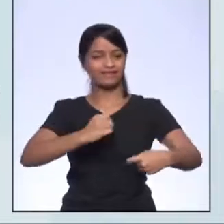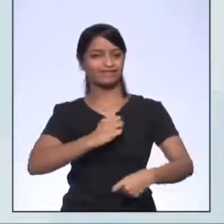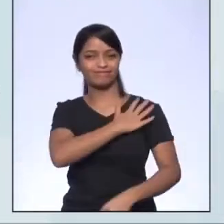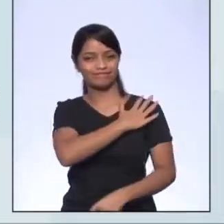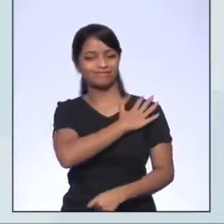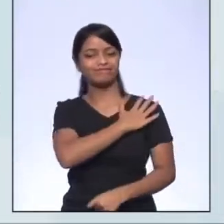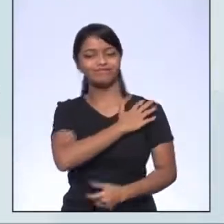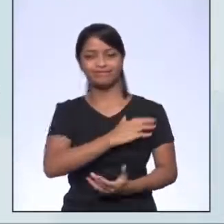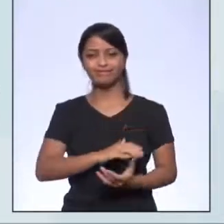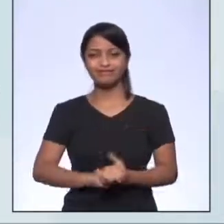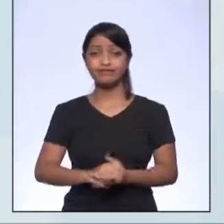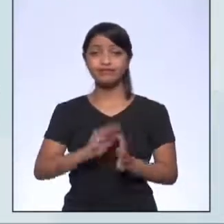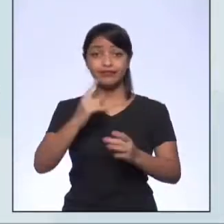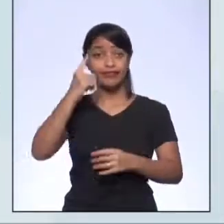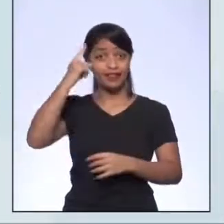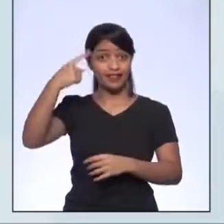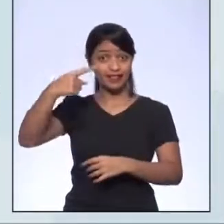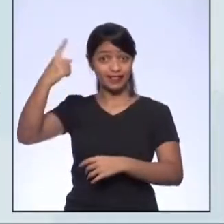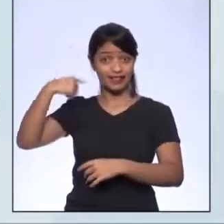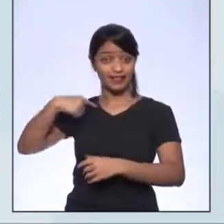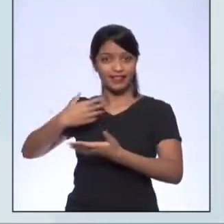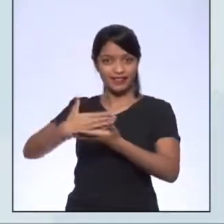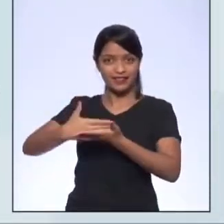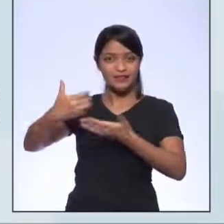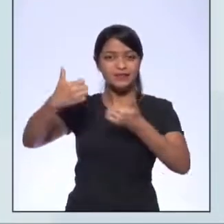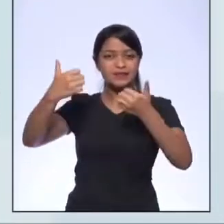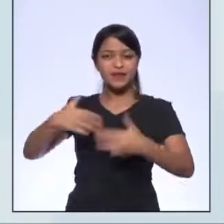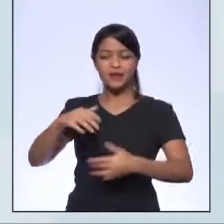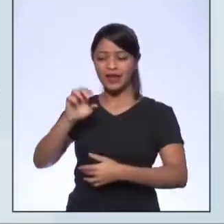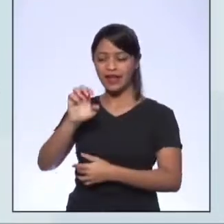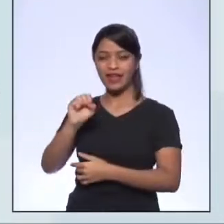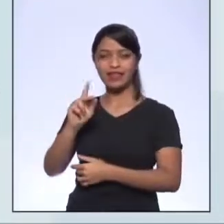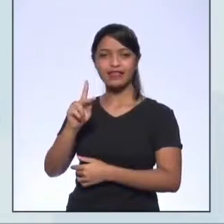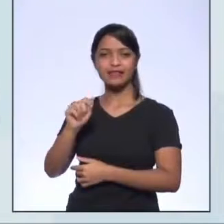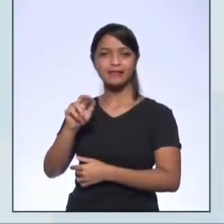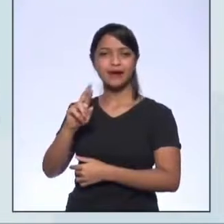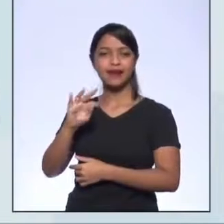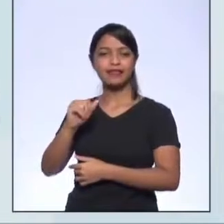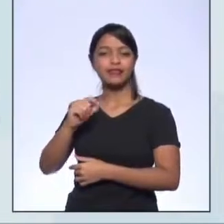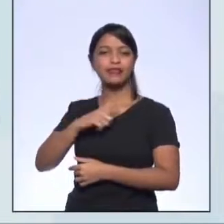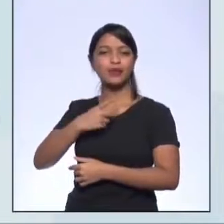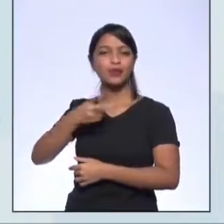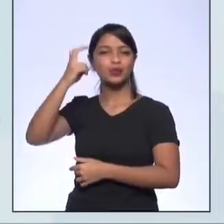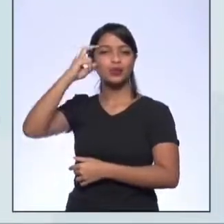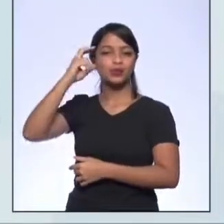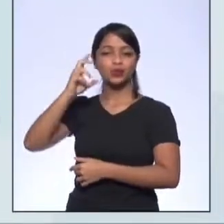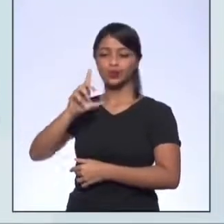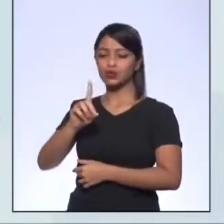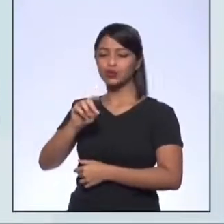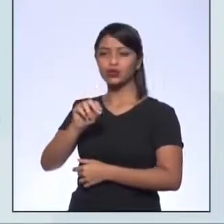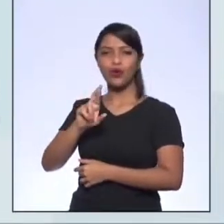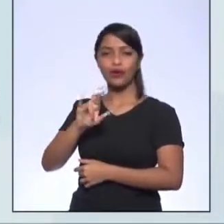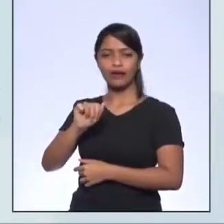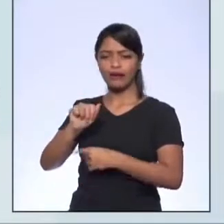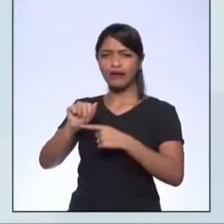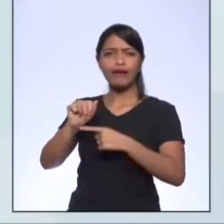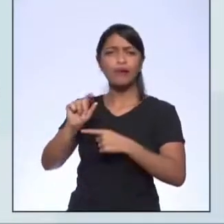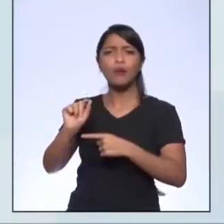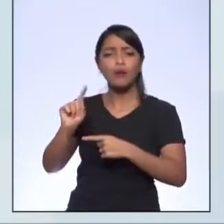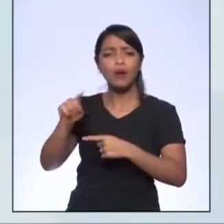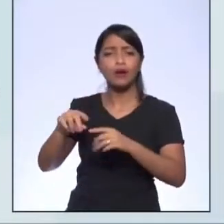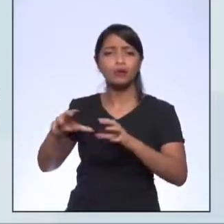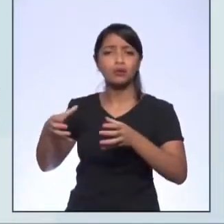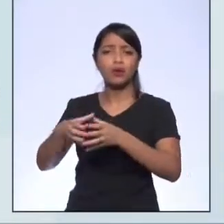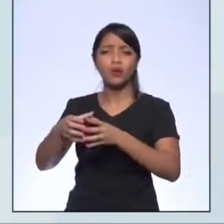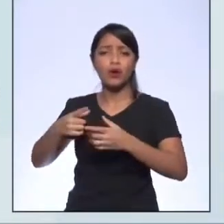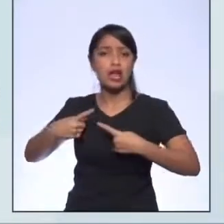início da aula que os espartanos, eles vêm da cultura dória, e os dórios, eles eram povos guerreiros, extremamente voltados